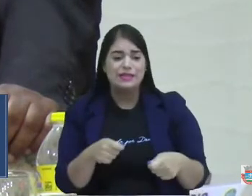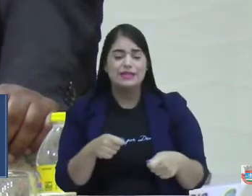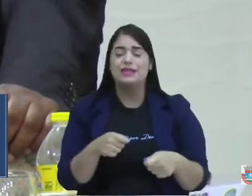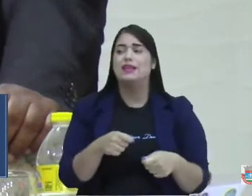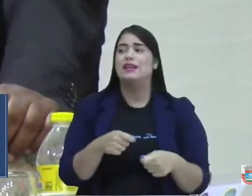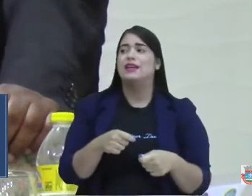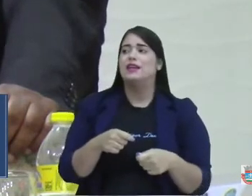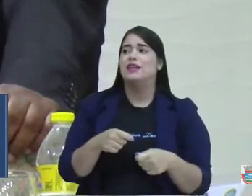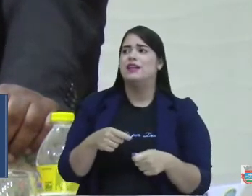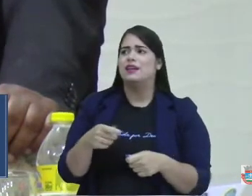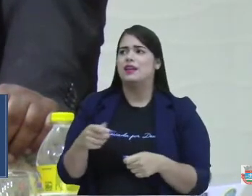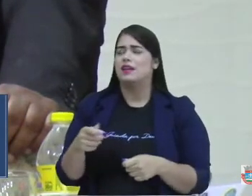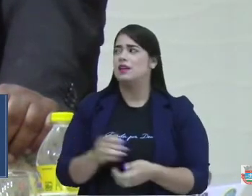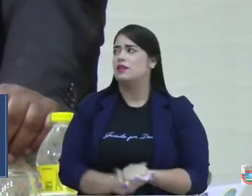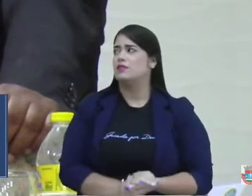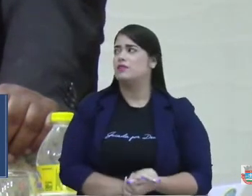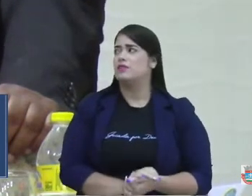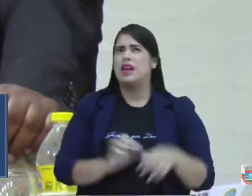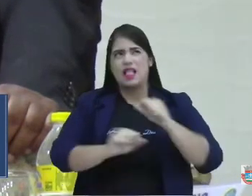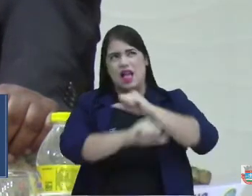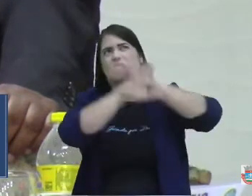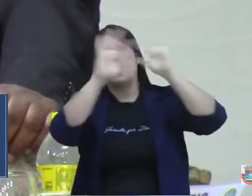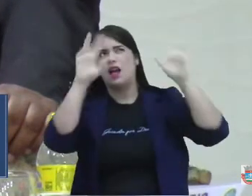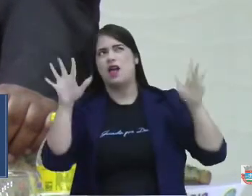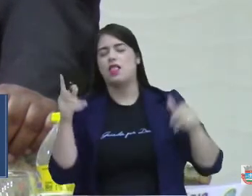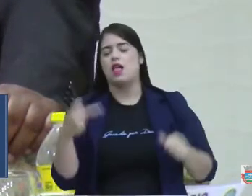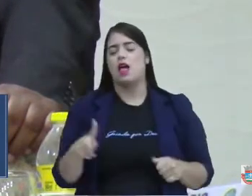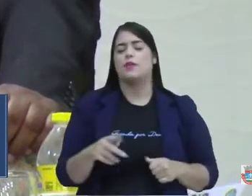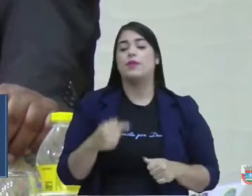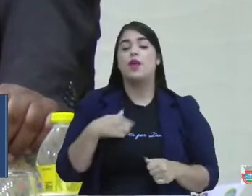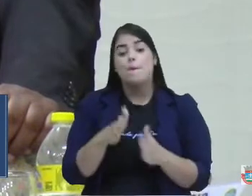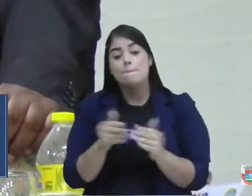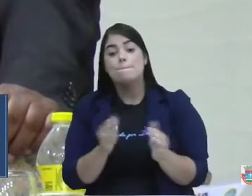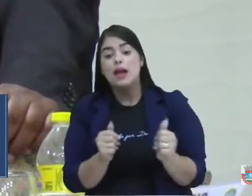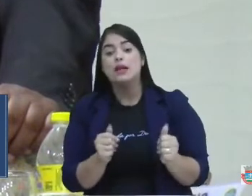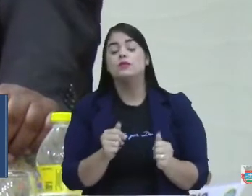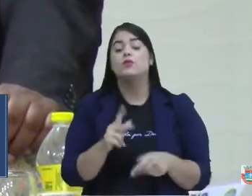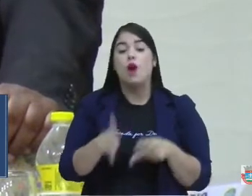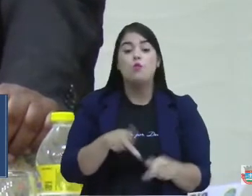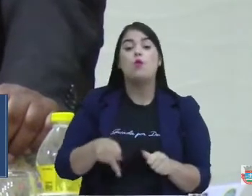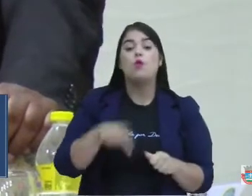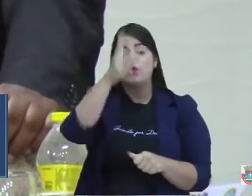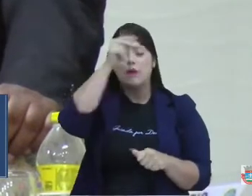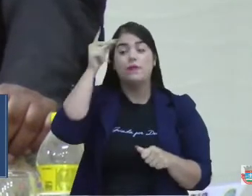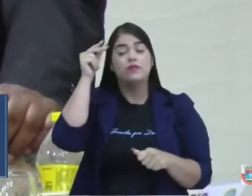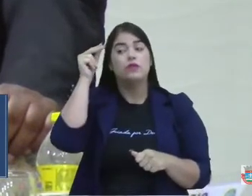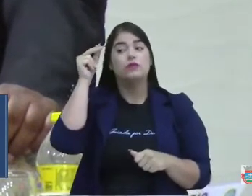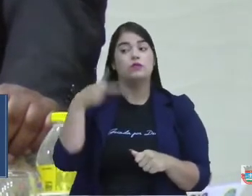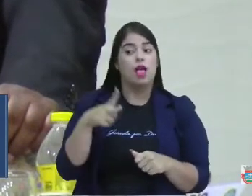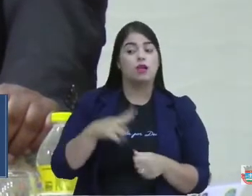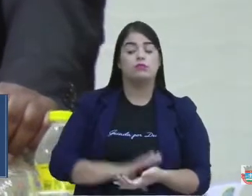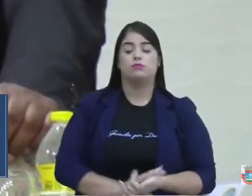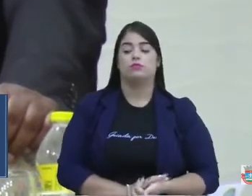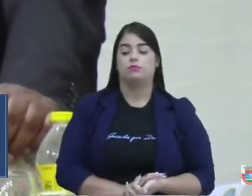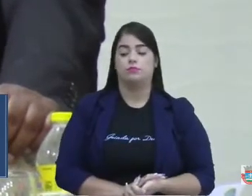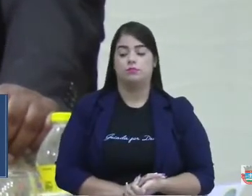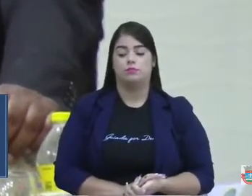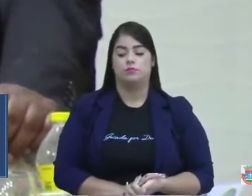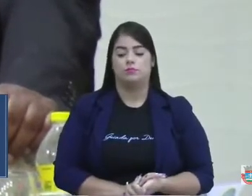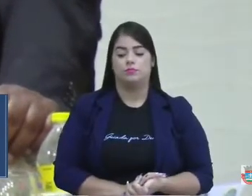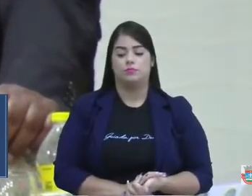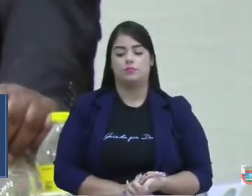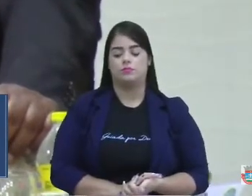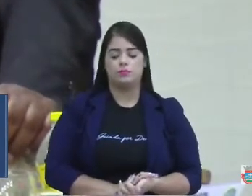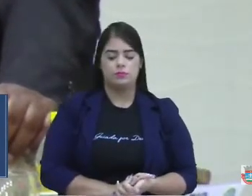Eu peço aí ao pessoal da prefeitura, que é quem administra a iluminação